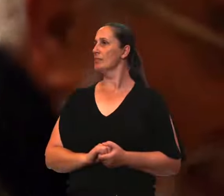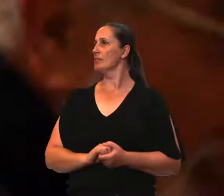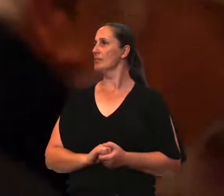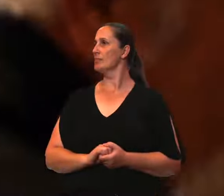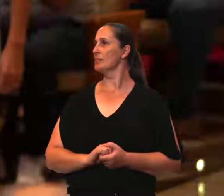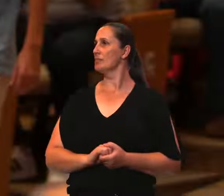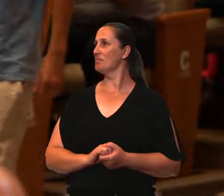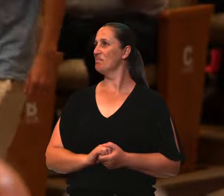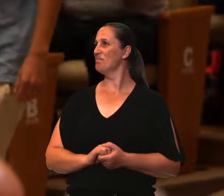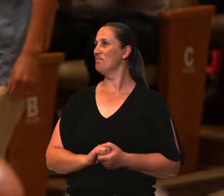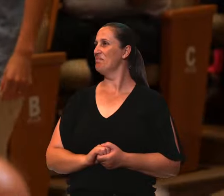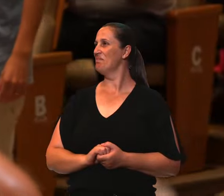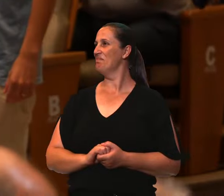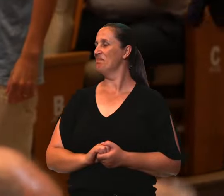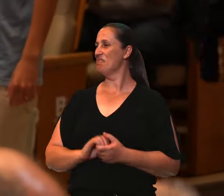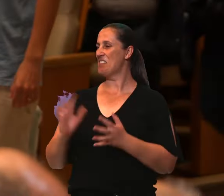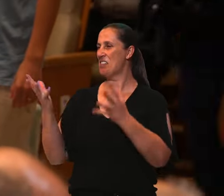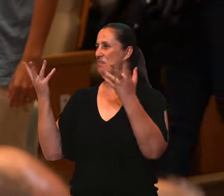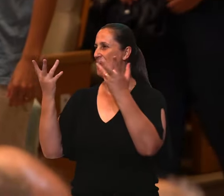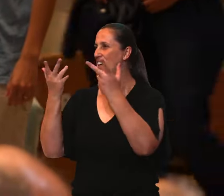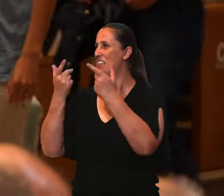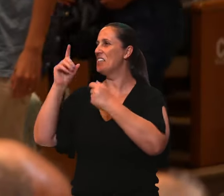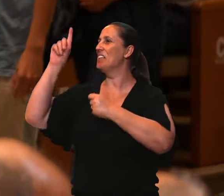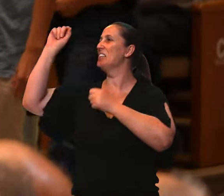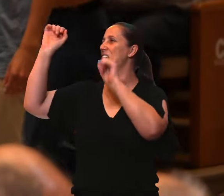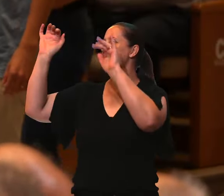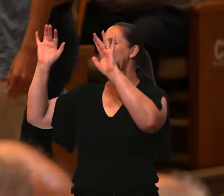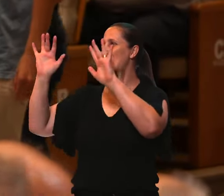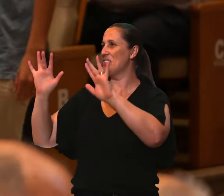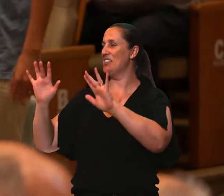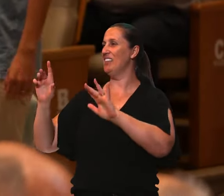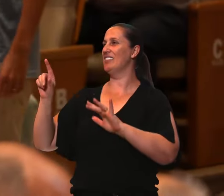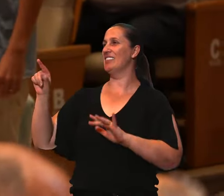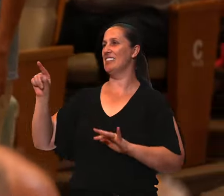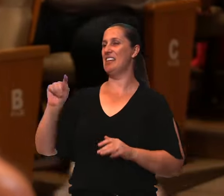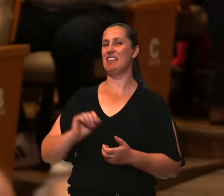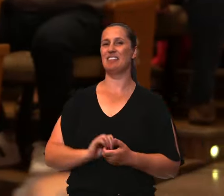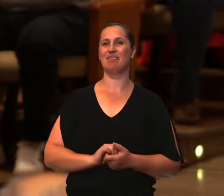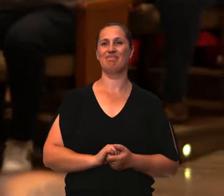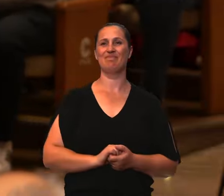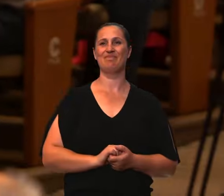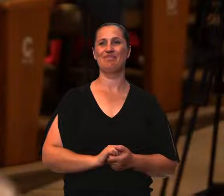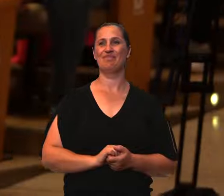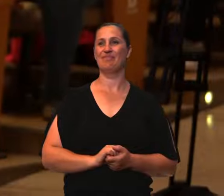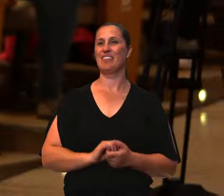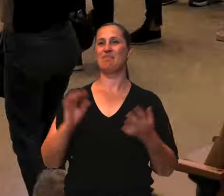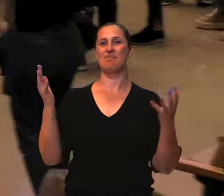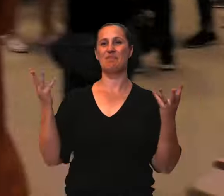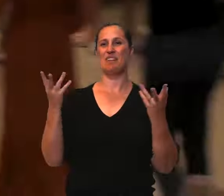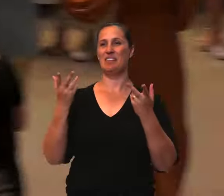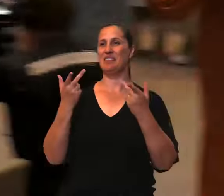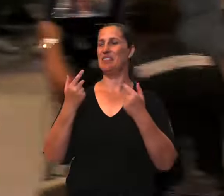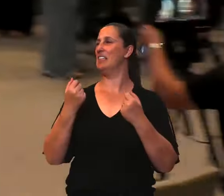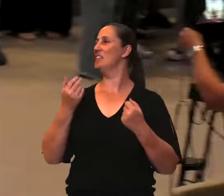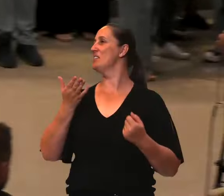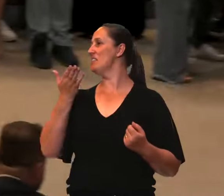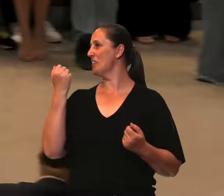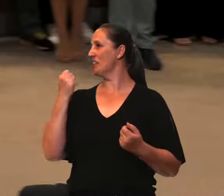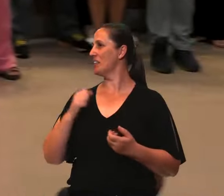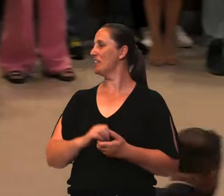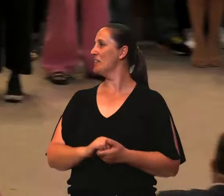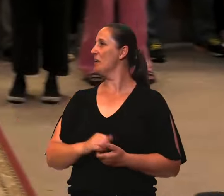a Que maravilha Deus abençoe vocês deus abençoe Maravilha venha venha venha